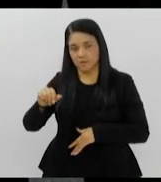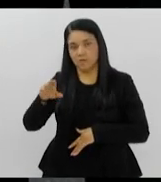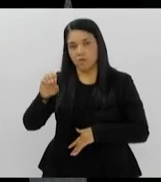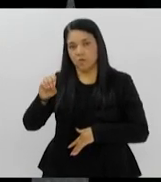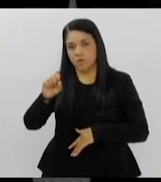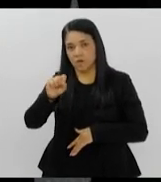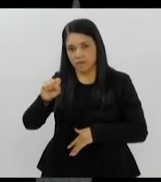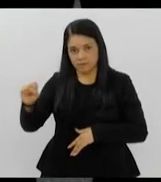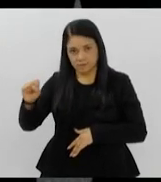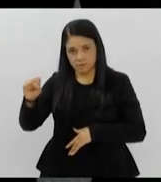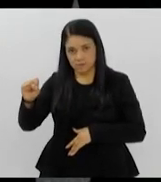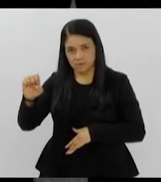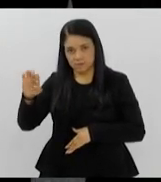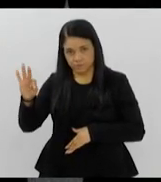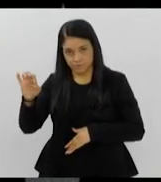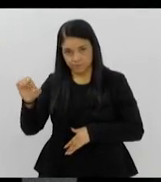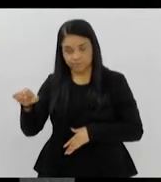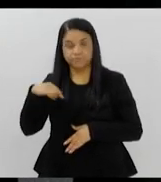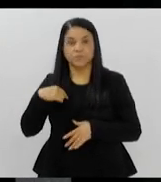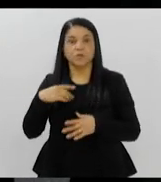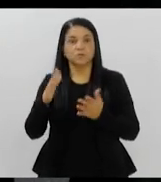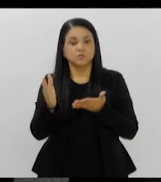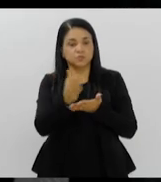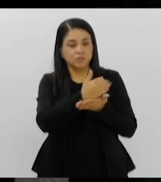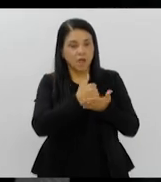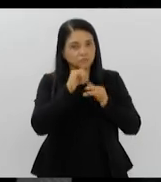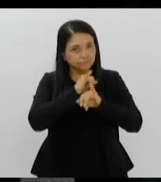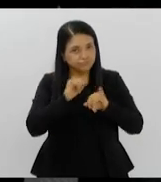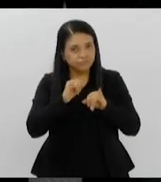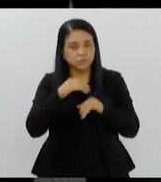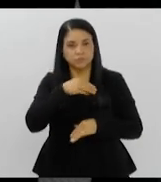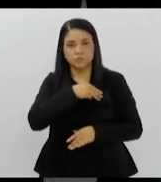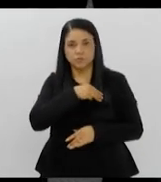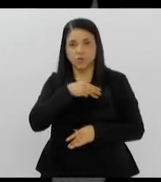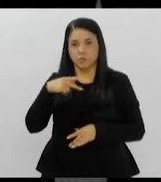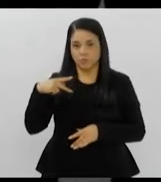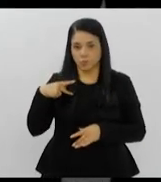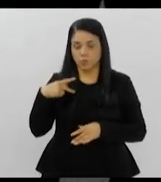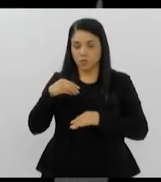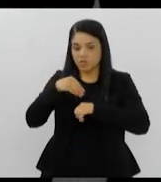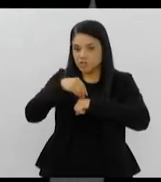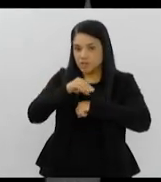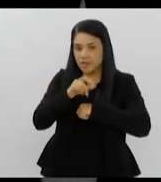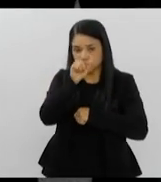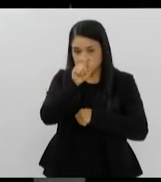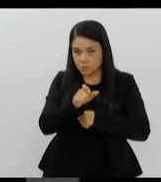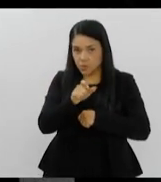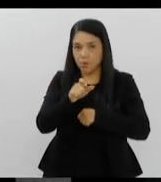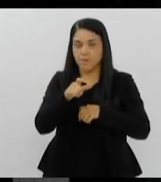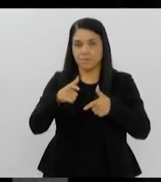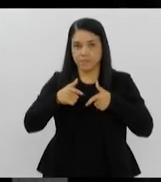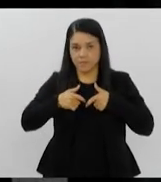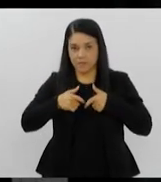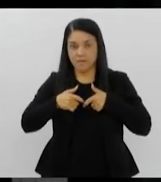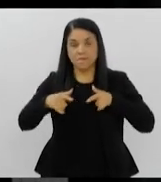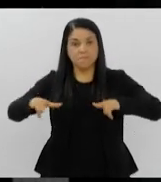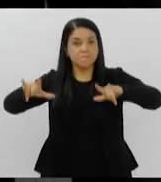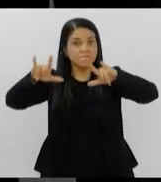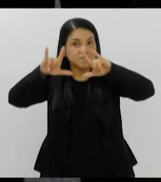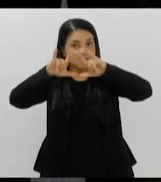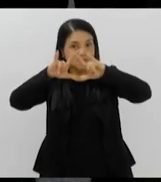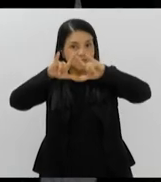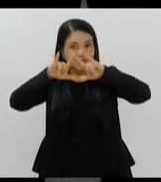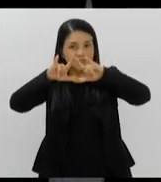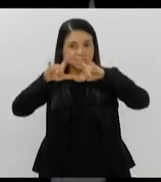do Ministério Público, essa pessoa indicada para a medalha era chamada pelos milicianos de pai. Então, o